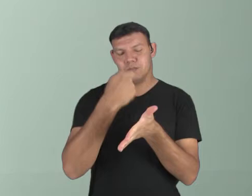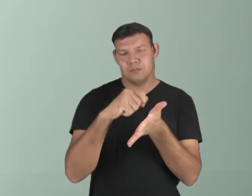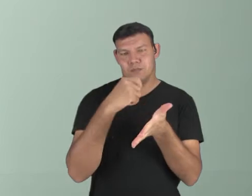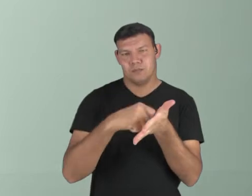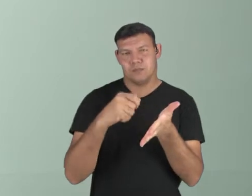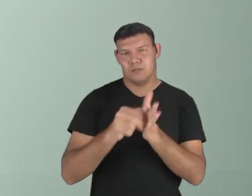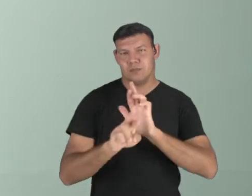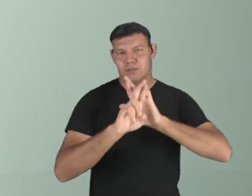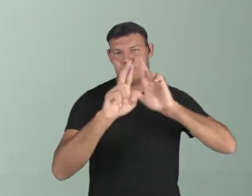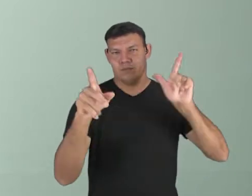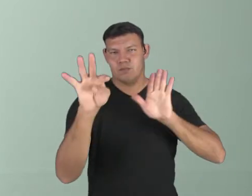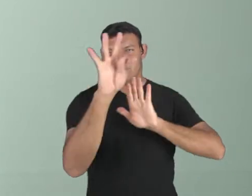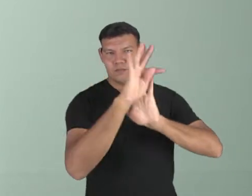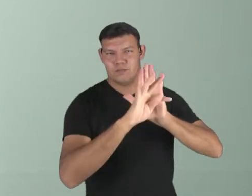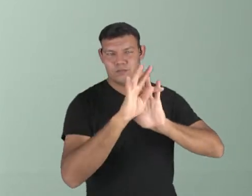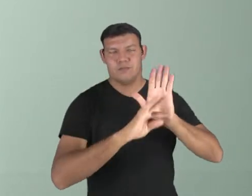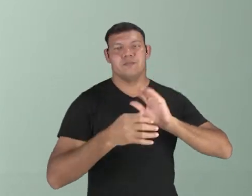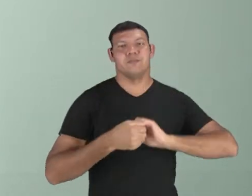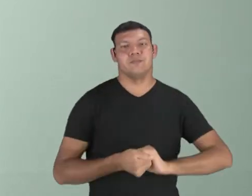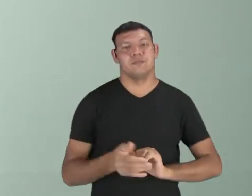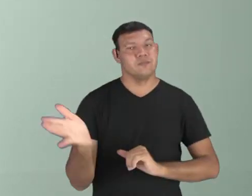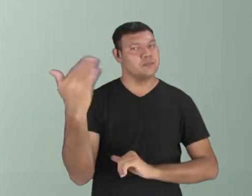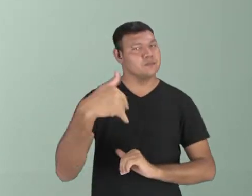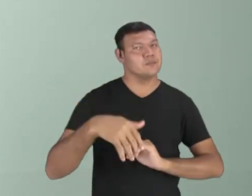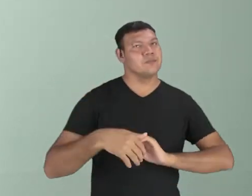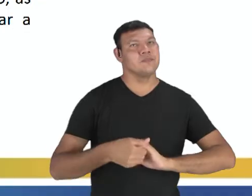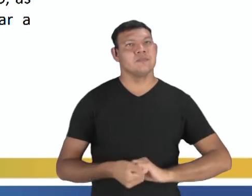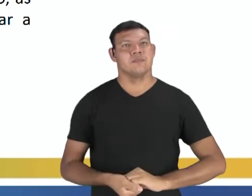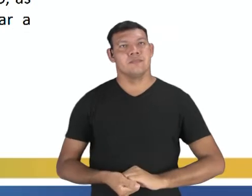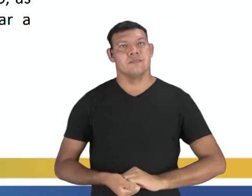diferentes textos. Vamos lá.